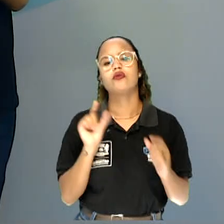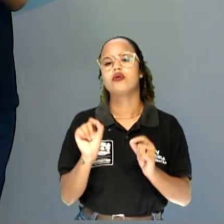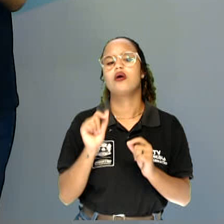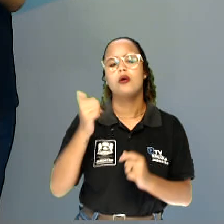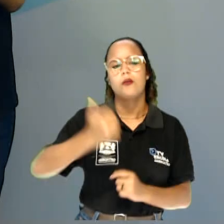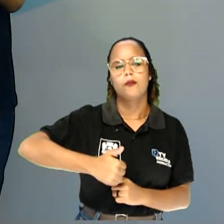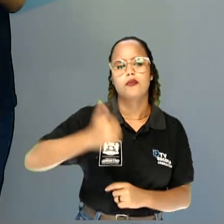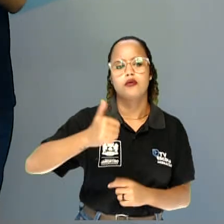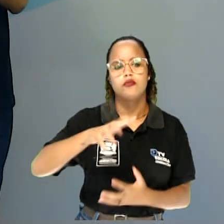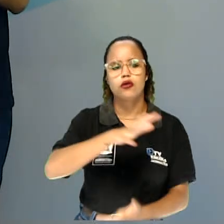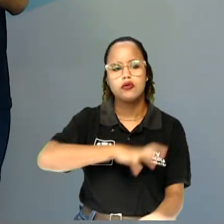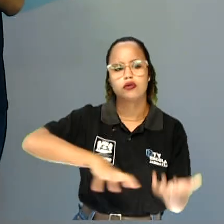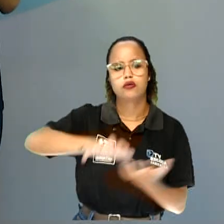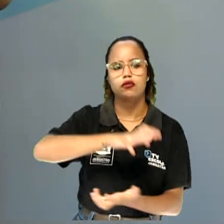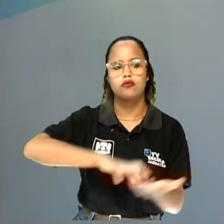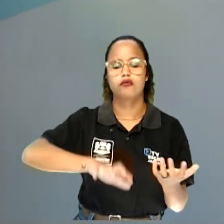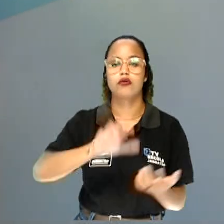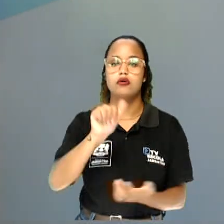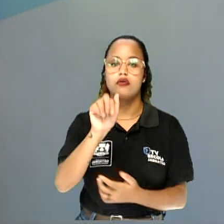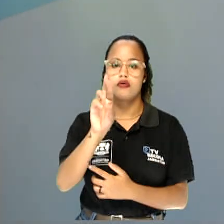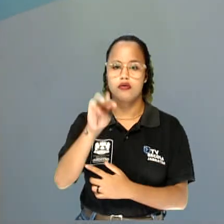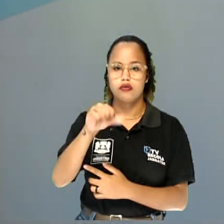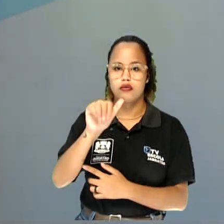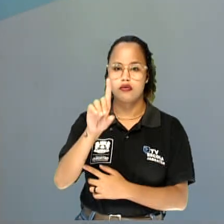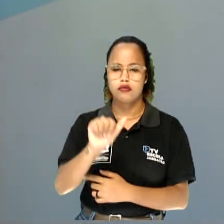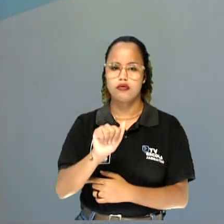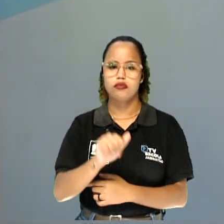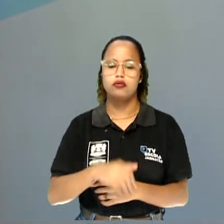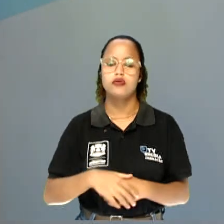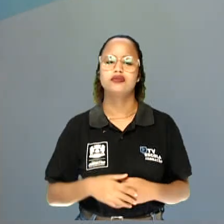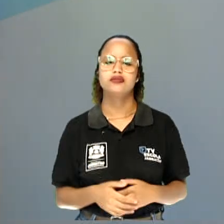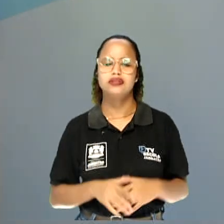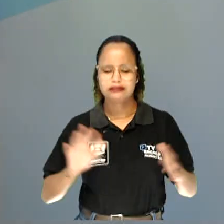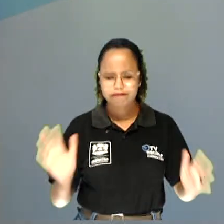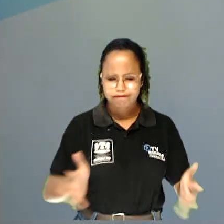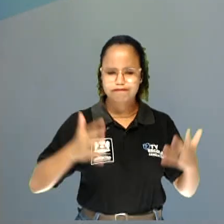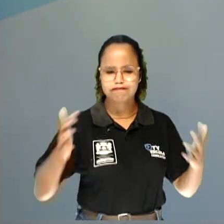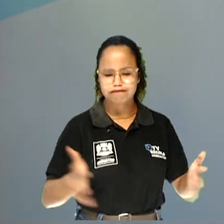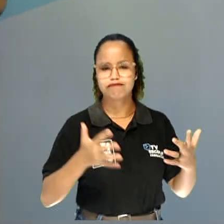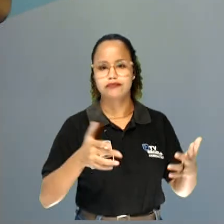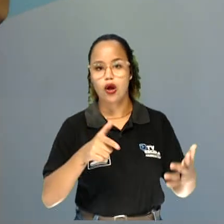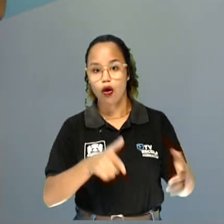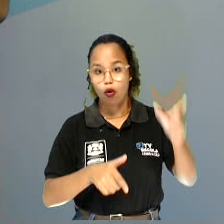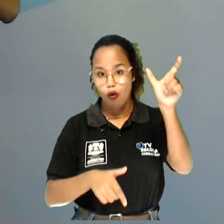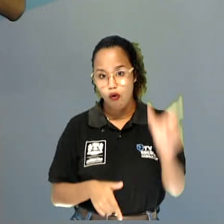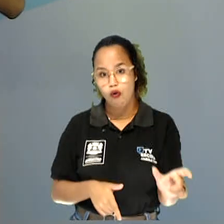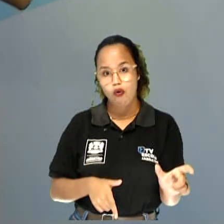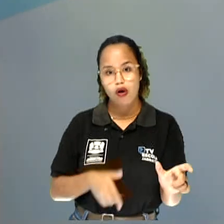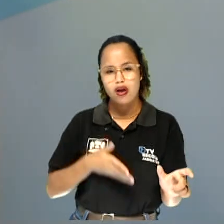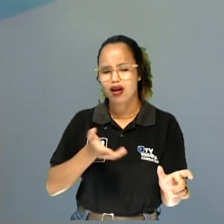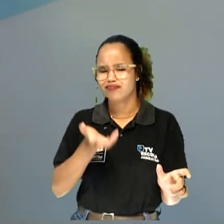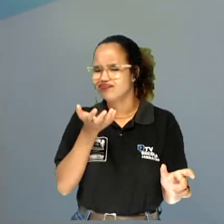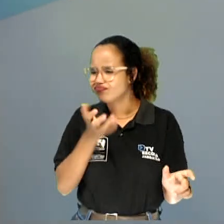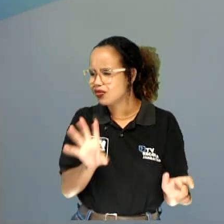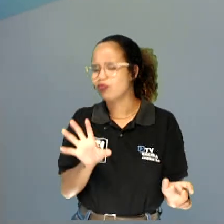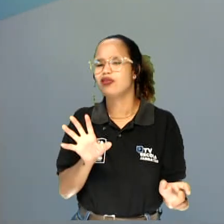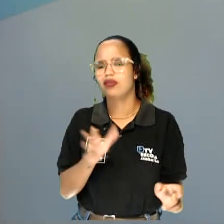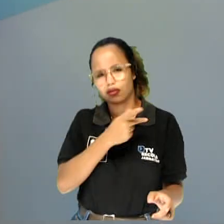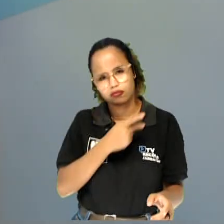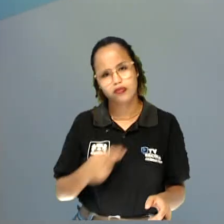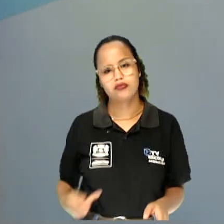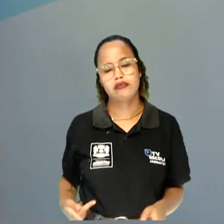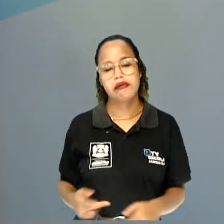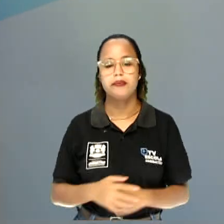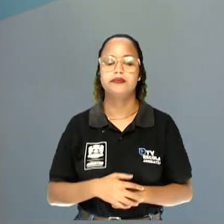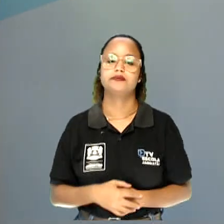Primeira Revolta da Armada, que vai forçar Deodoro a renunciar, tá? Vejam, se colocava na conta de